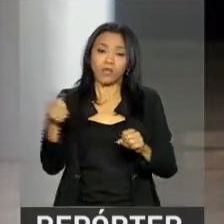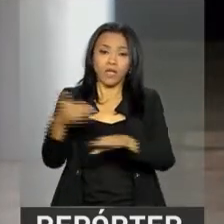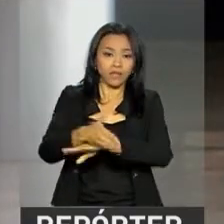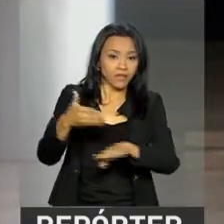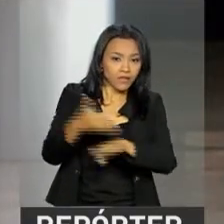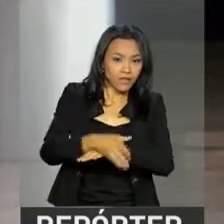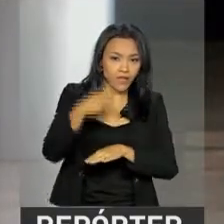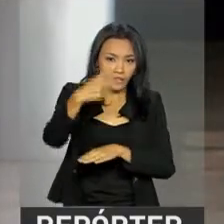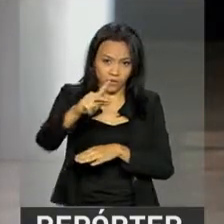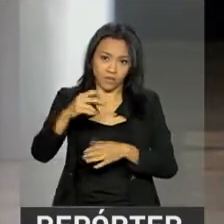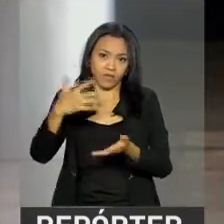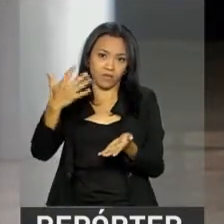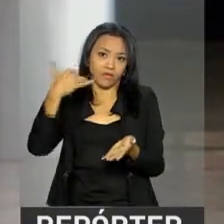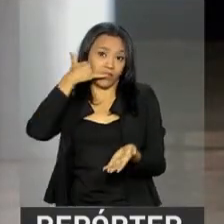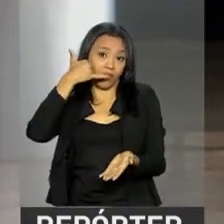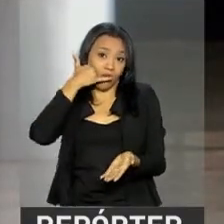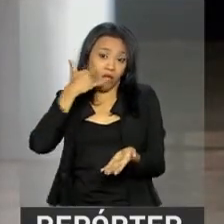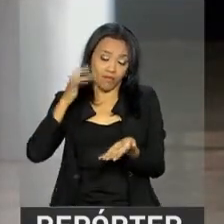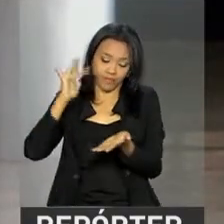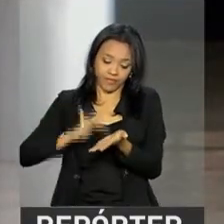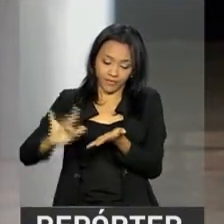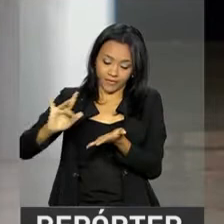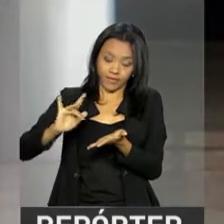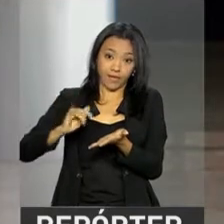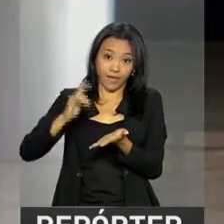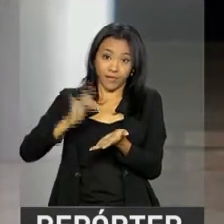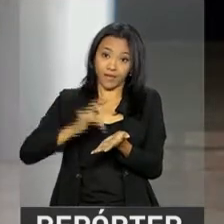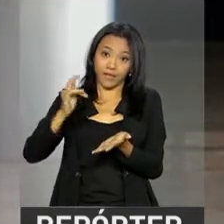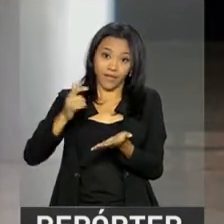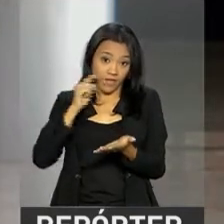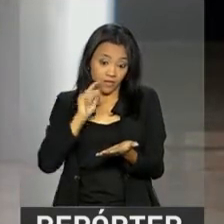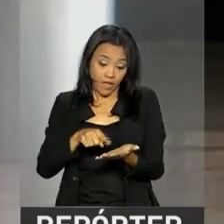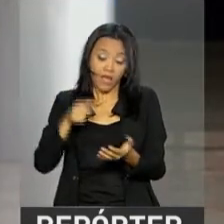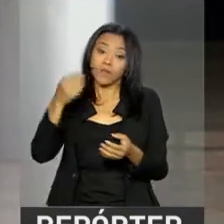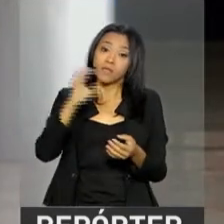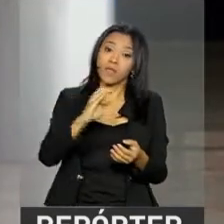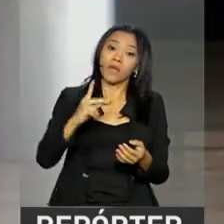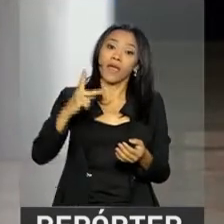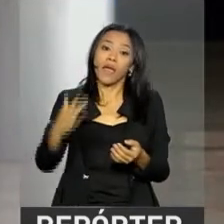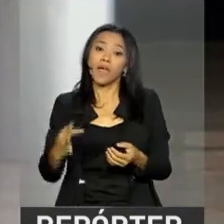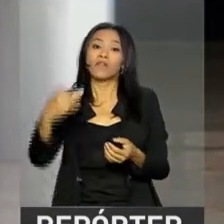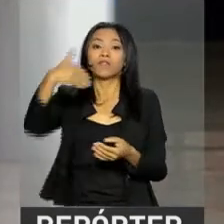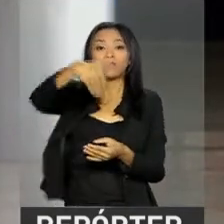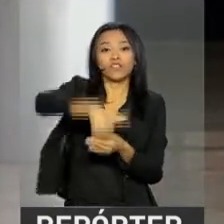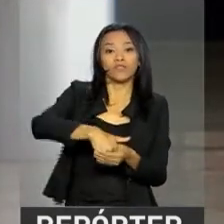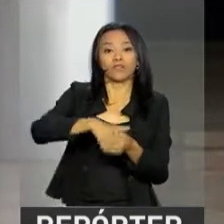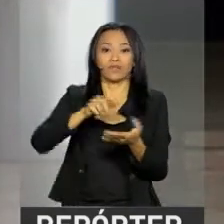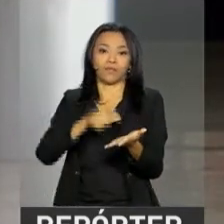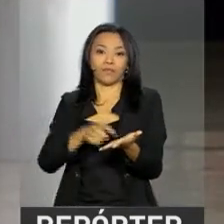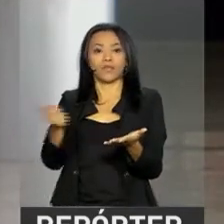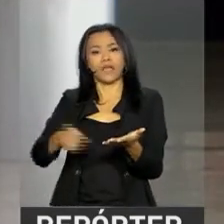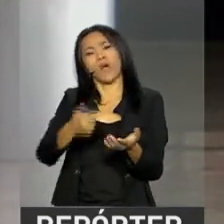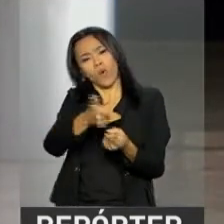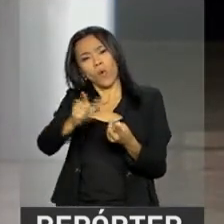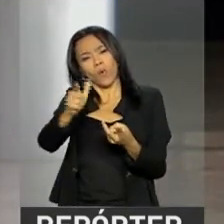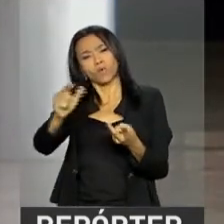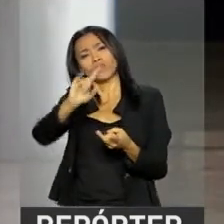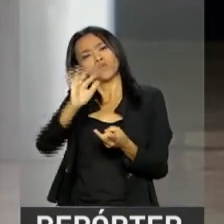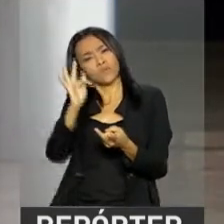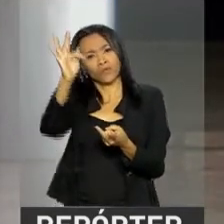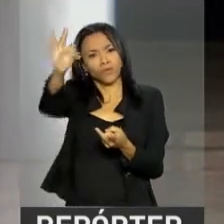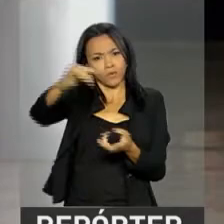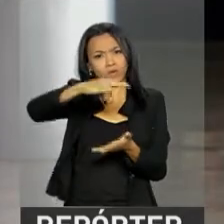na tela do celular com apenas um clique o cpf eo título de eleitor futuramente outros documentos também